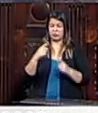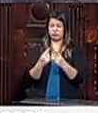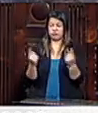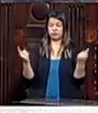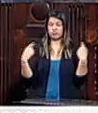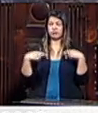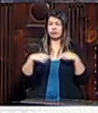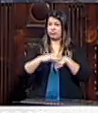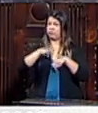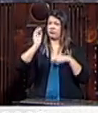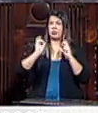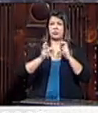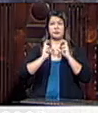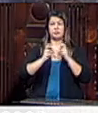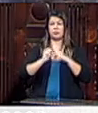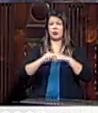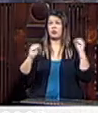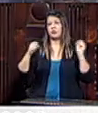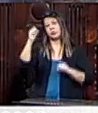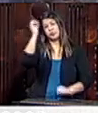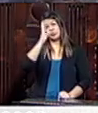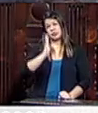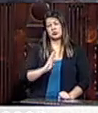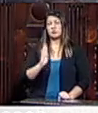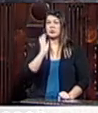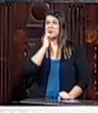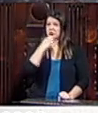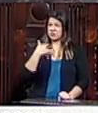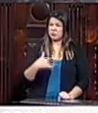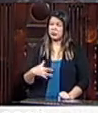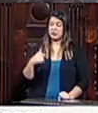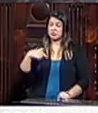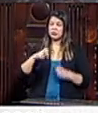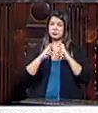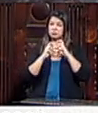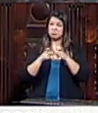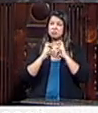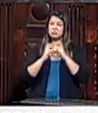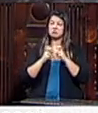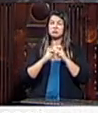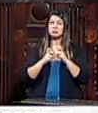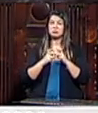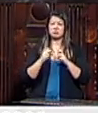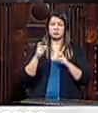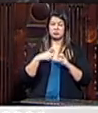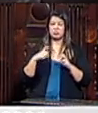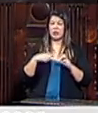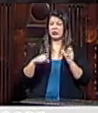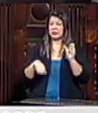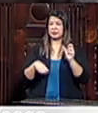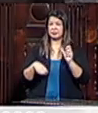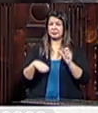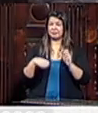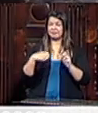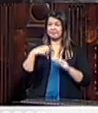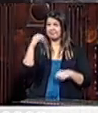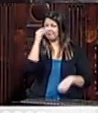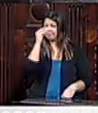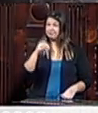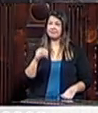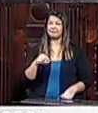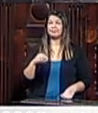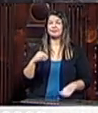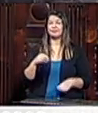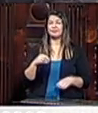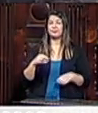malhas ferroviárias do Brasil. Infelizmente, a nossa malha ferroviária vem sendo sucateada ao longo dos anos. E a malha ferroviária